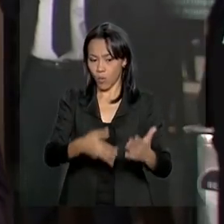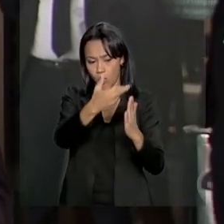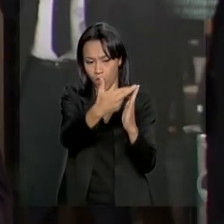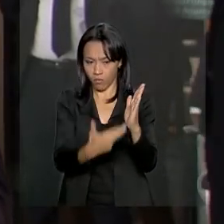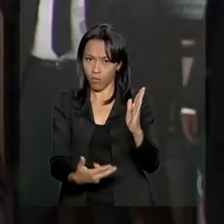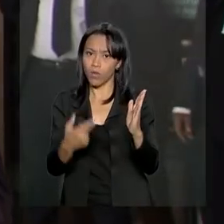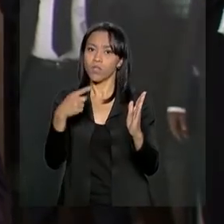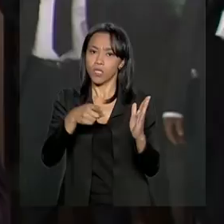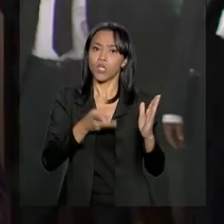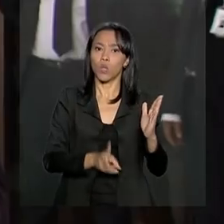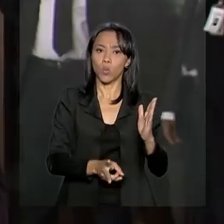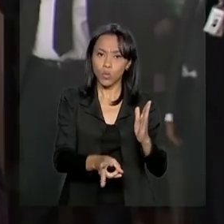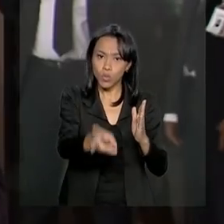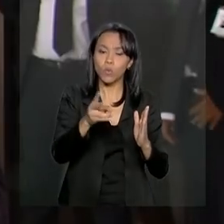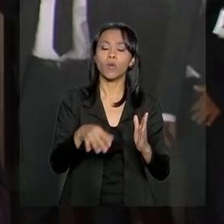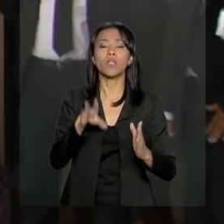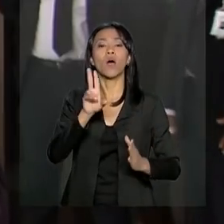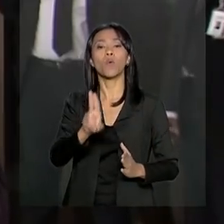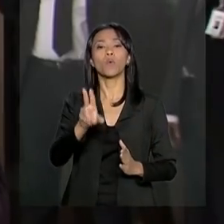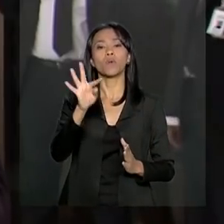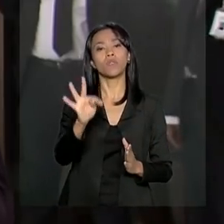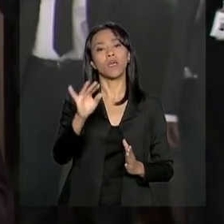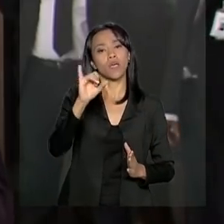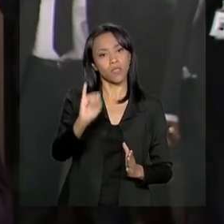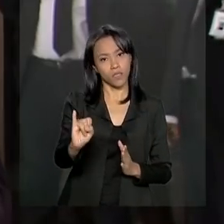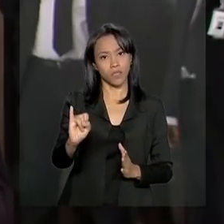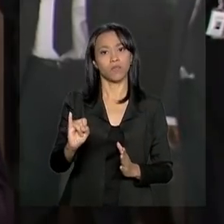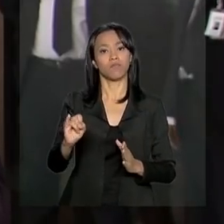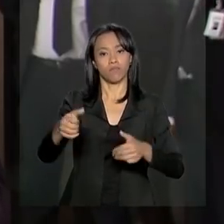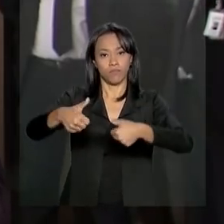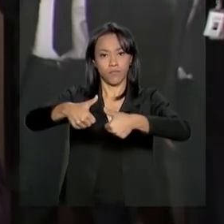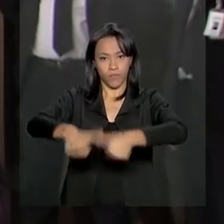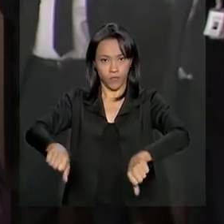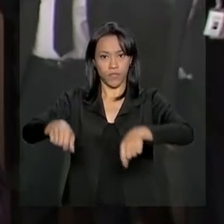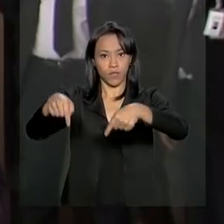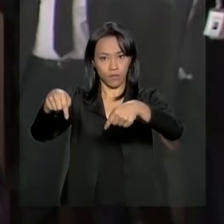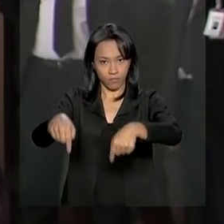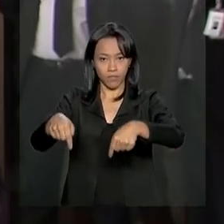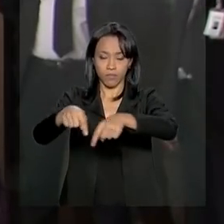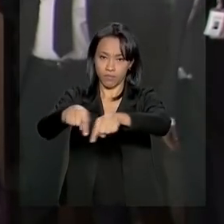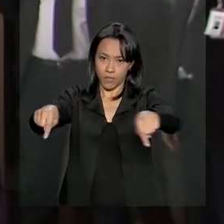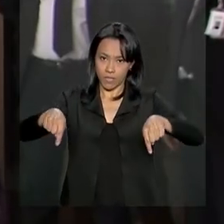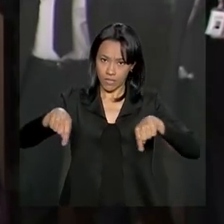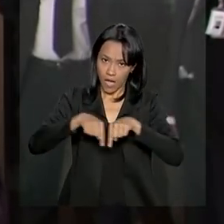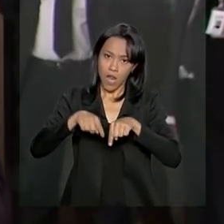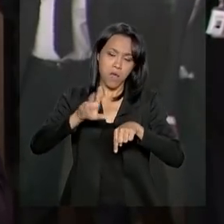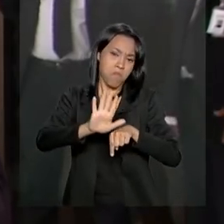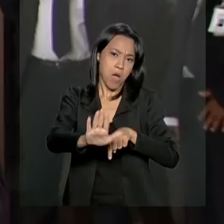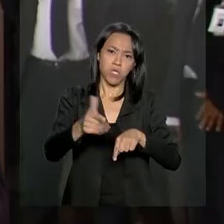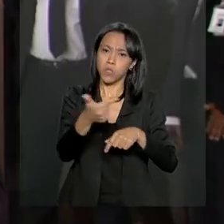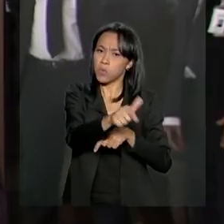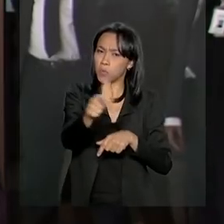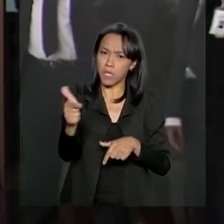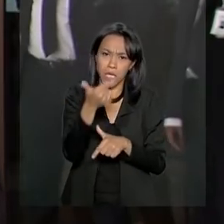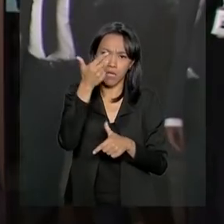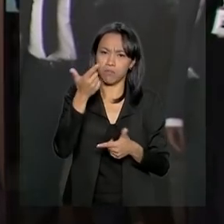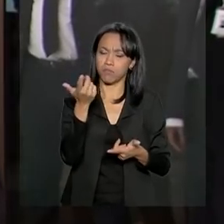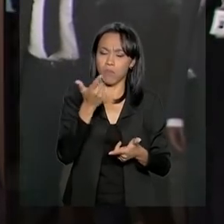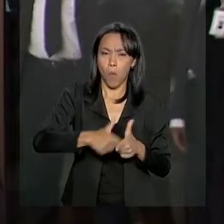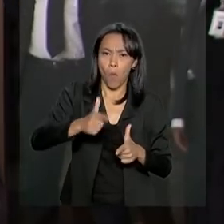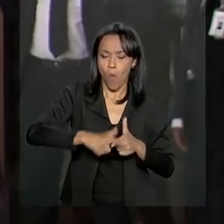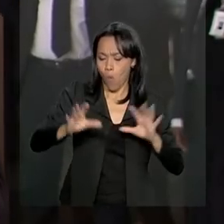na unidade de terapia intensiva, a UTI, e não apresenta nenhum tipo de